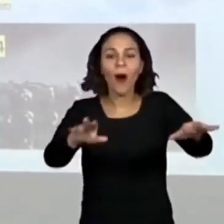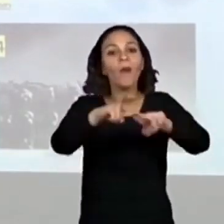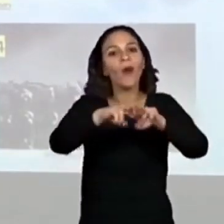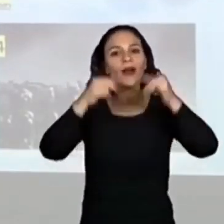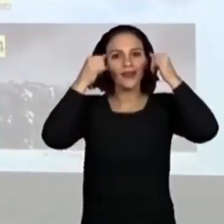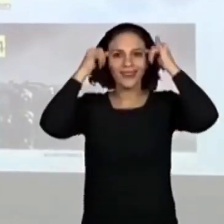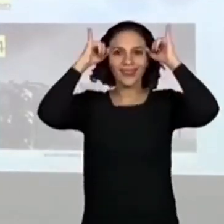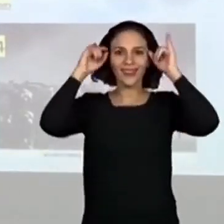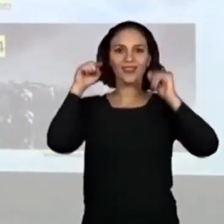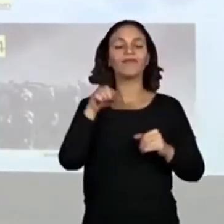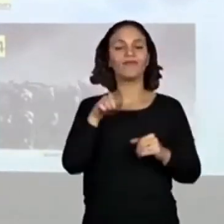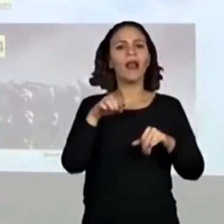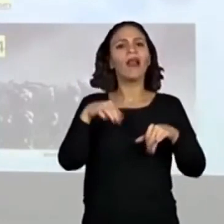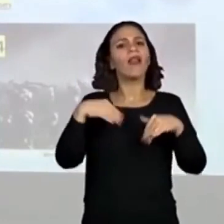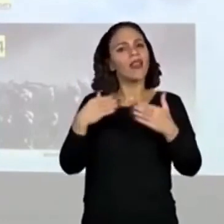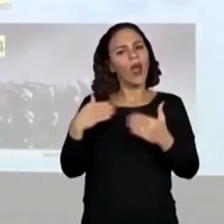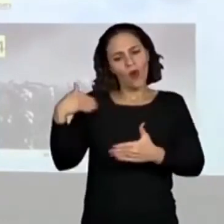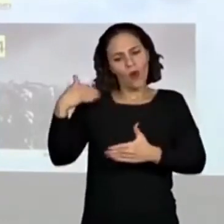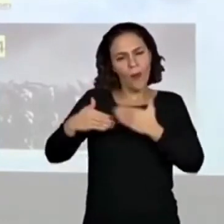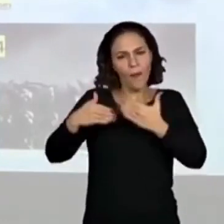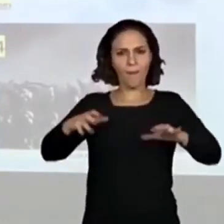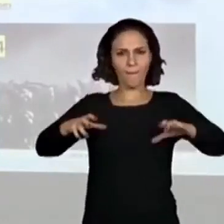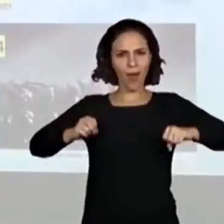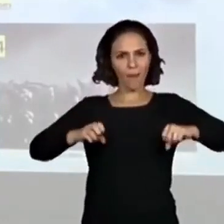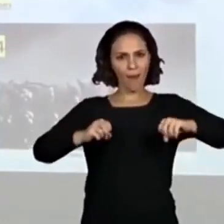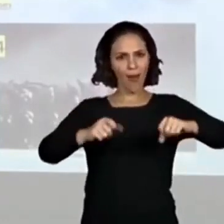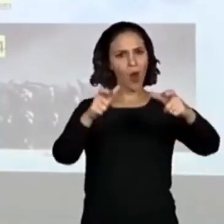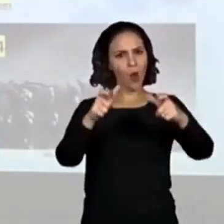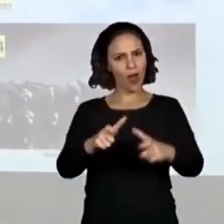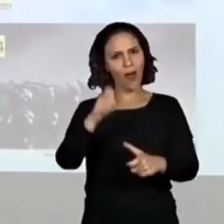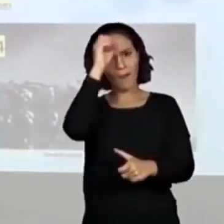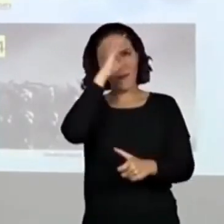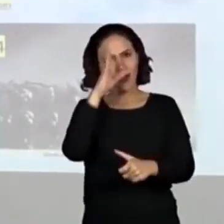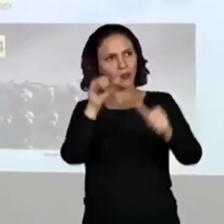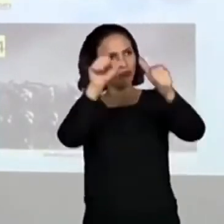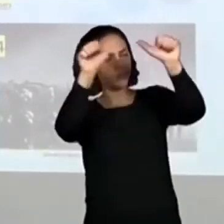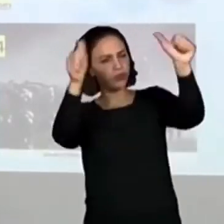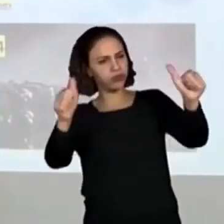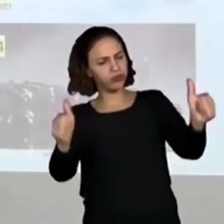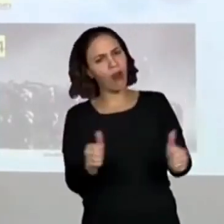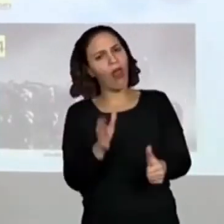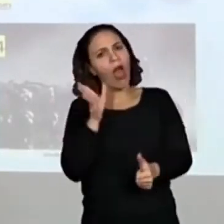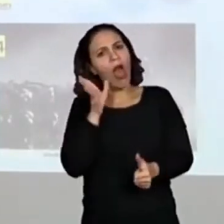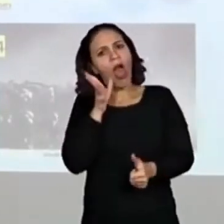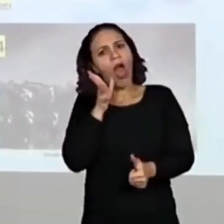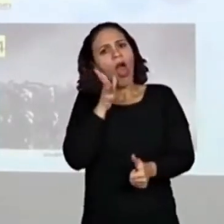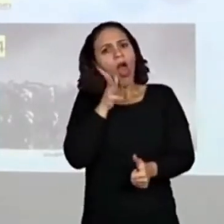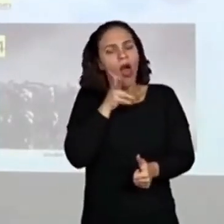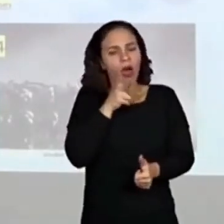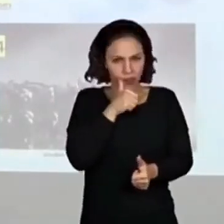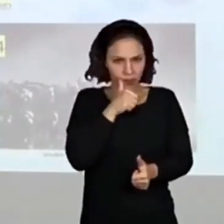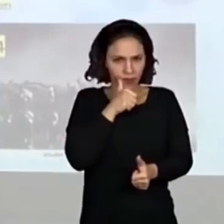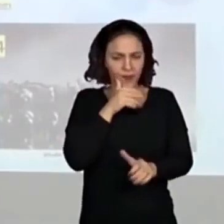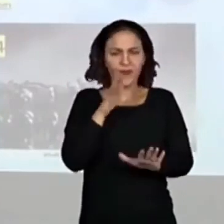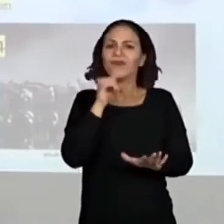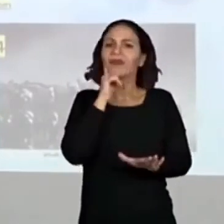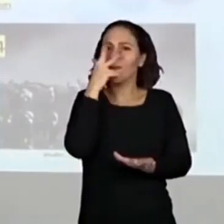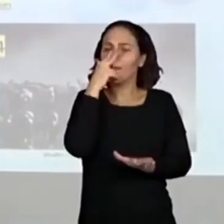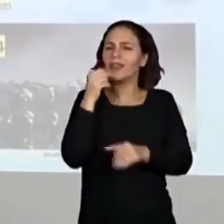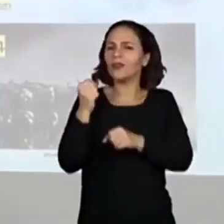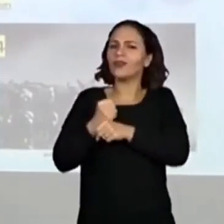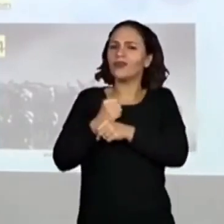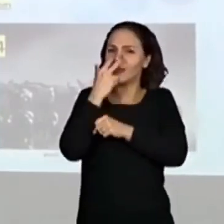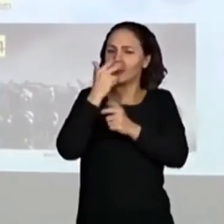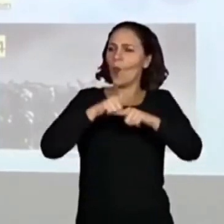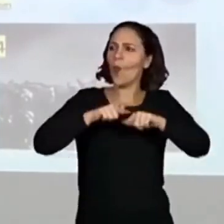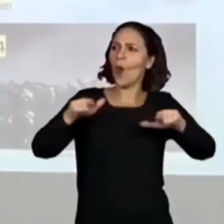vem sendo muito lento, né? O Brasil ele passou muito tempo um grande vazio no interior, vazio entre aspas, né?